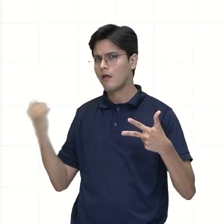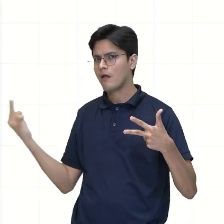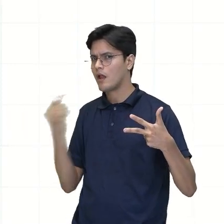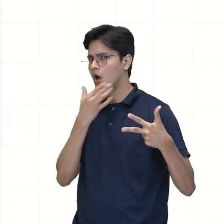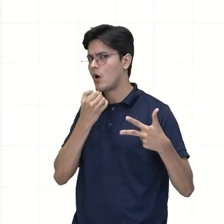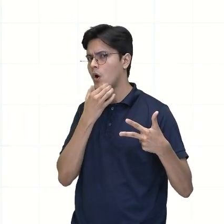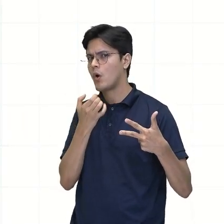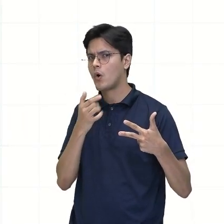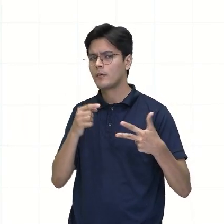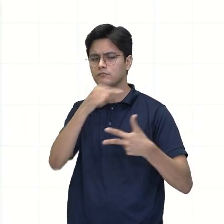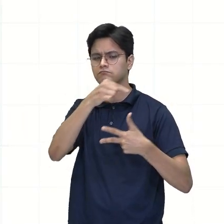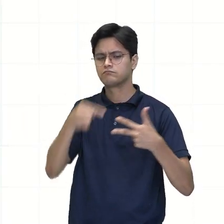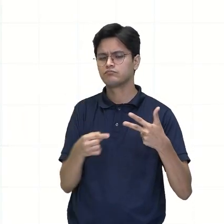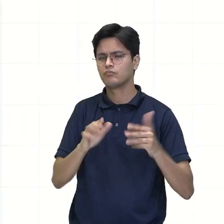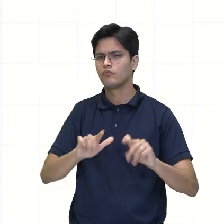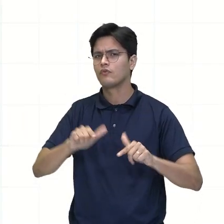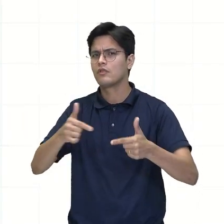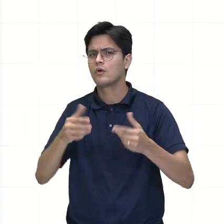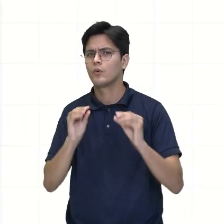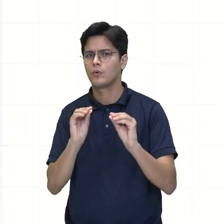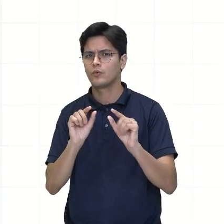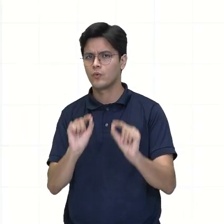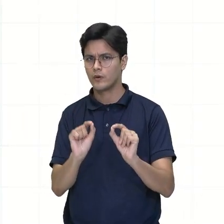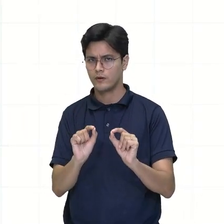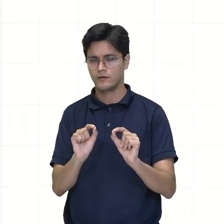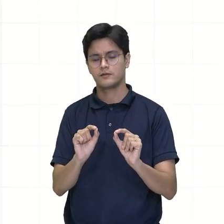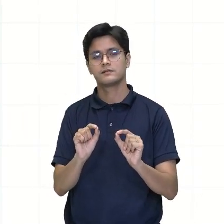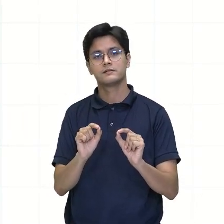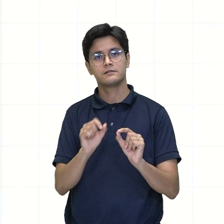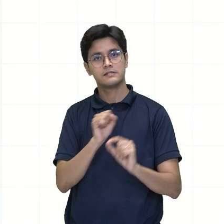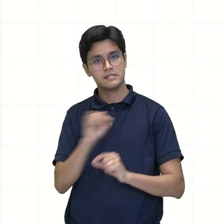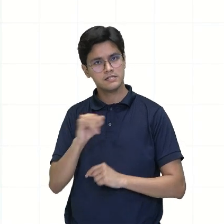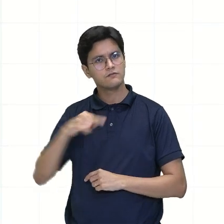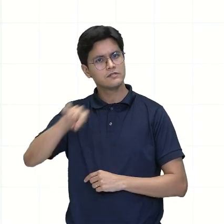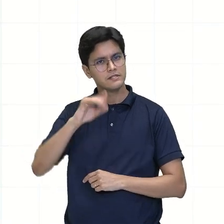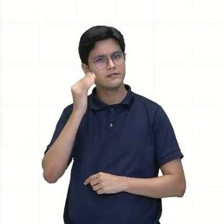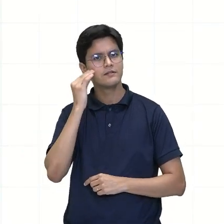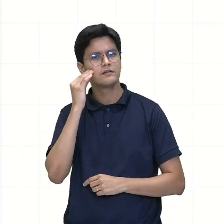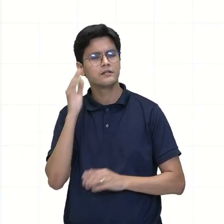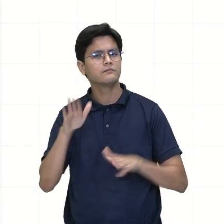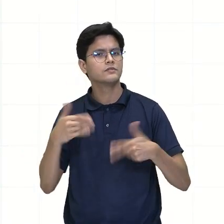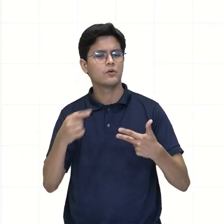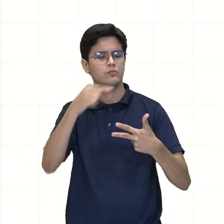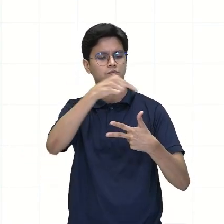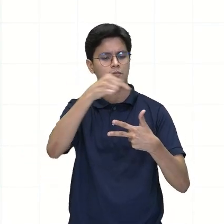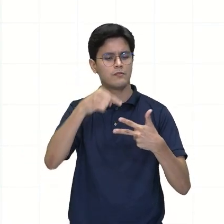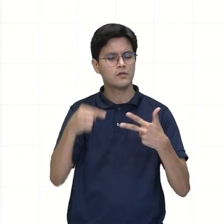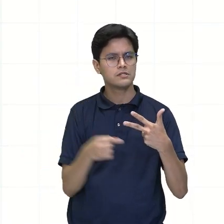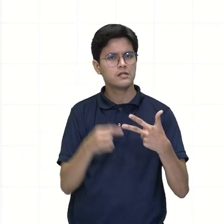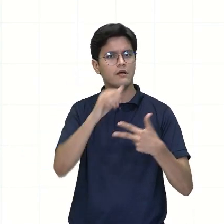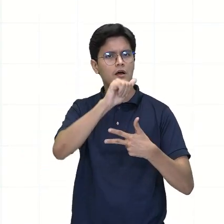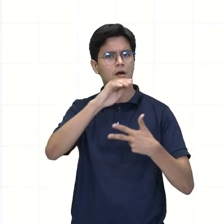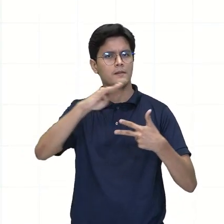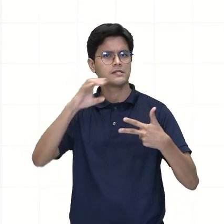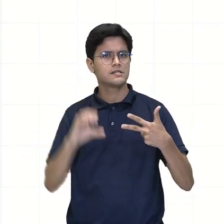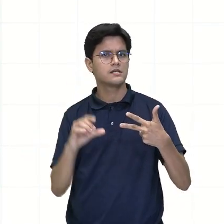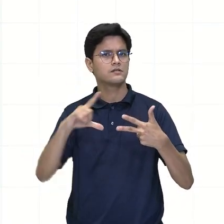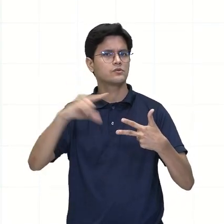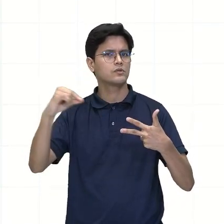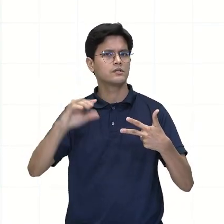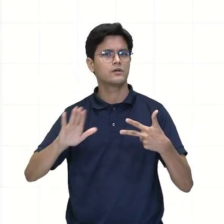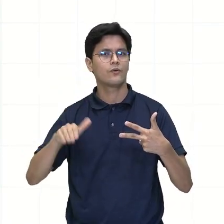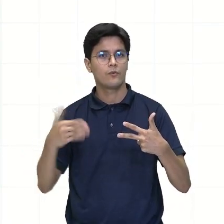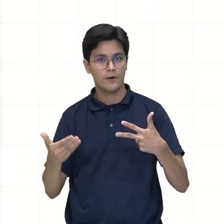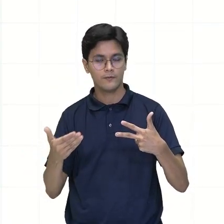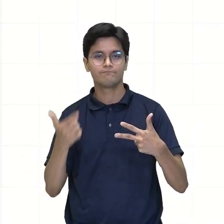vocês estiverem fazendo aí, o que vocês marcariam, né? A, B ou C? Vamos ver